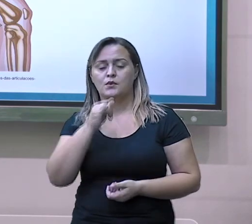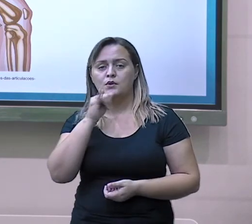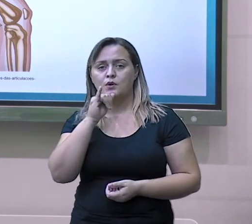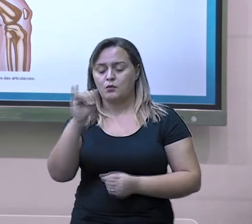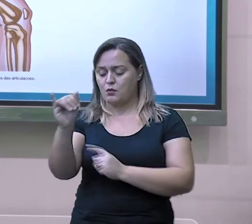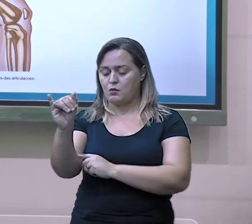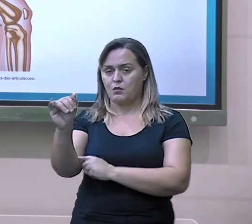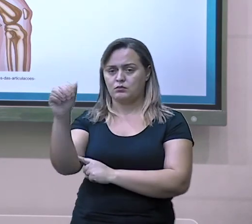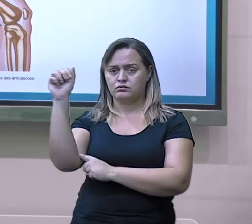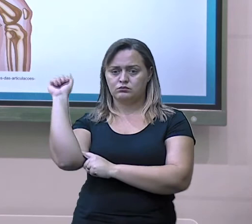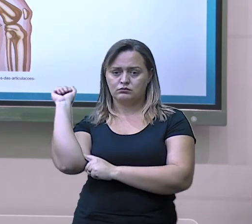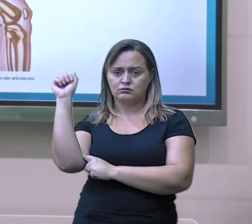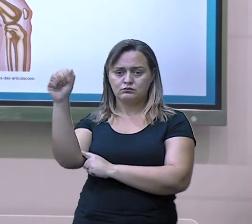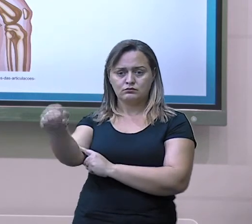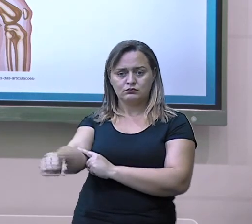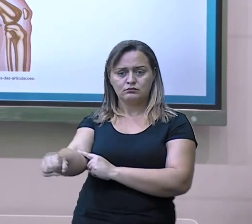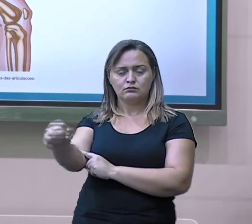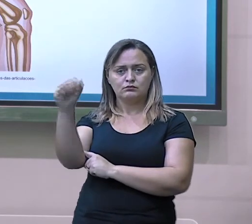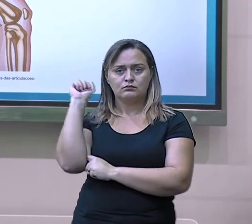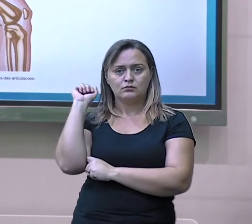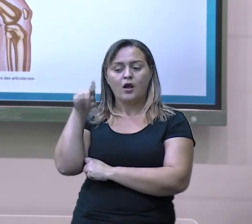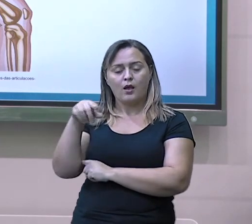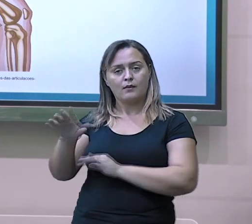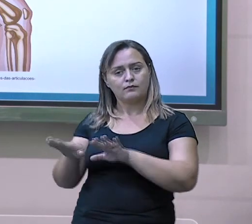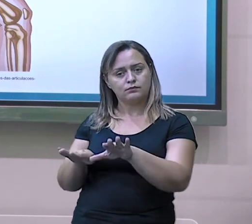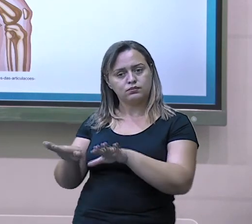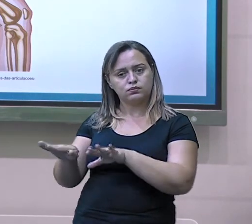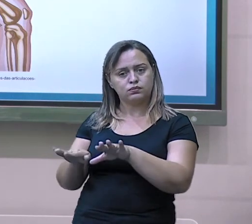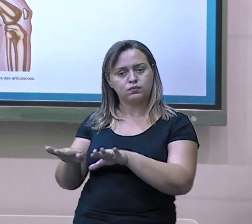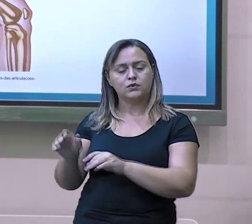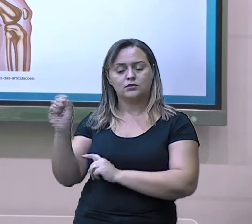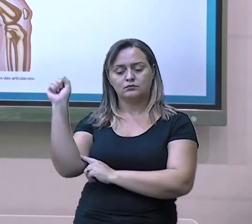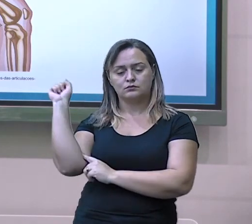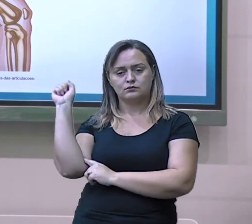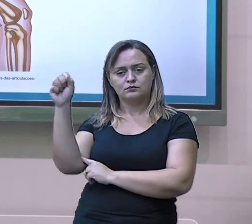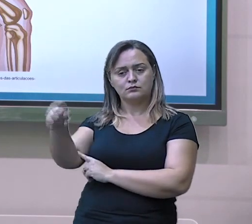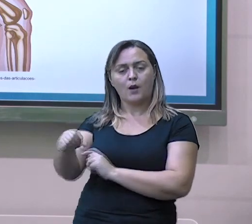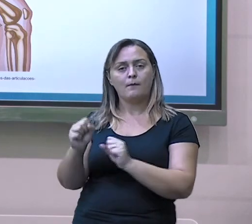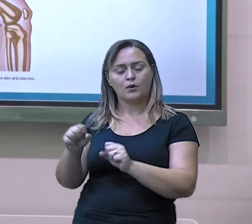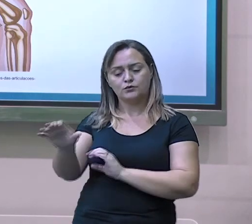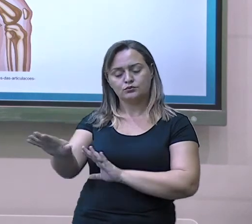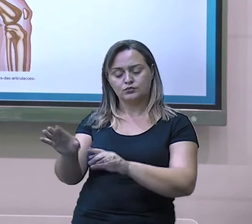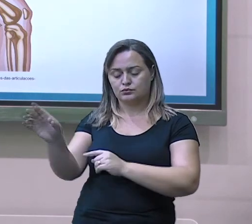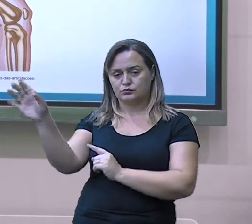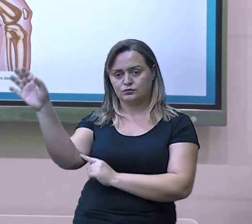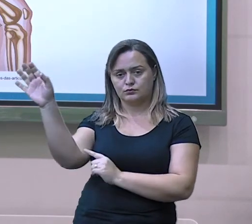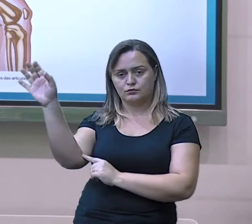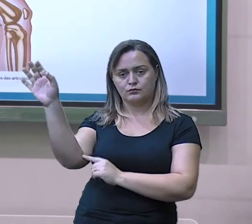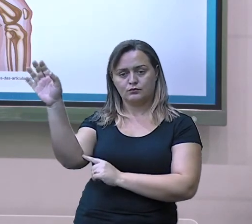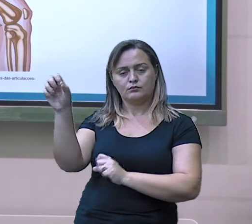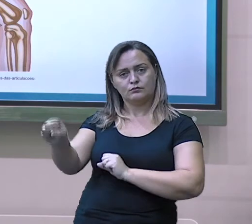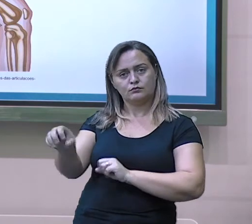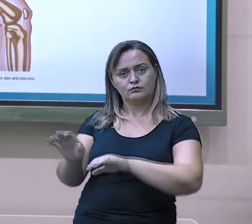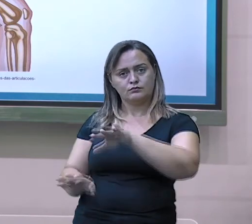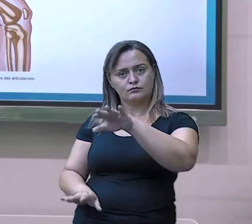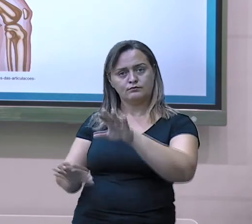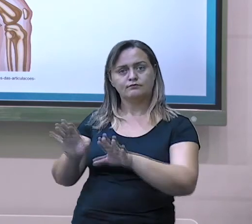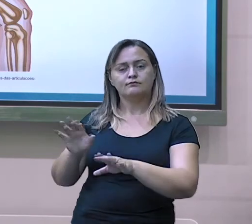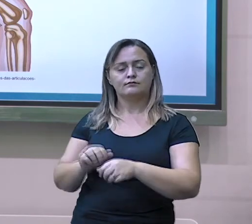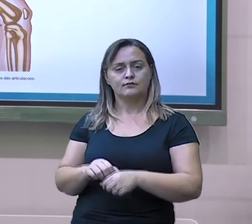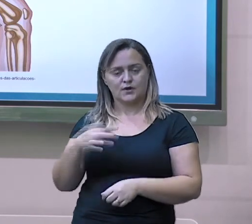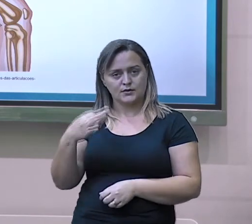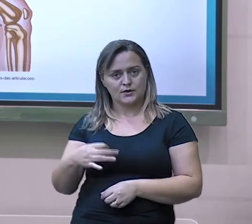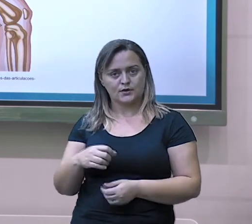meu braço, né? Porque é uma articulação móvel. Então a gente tem esta